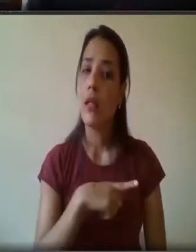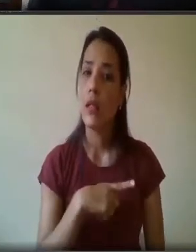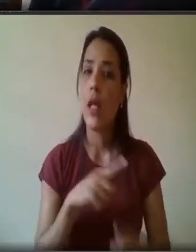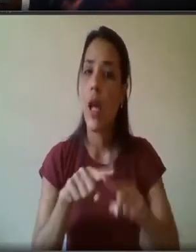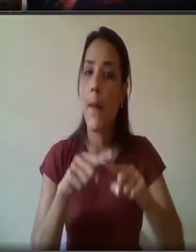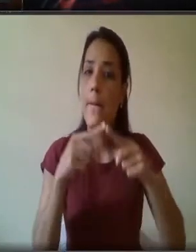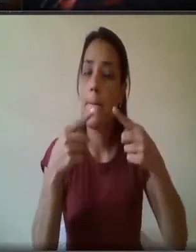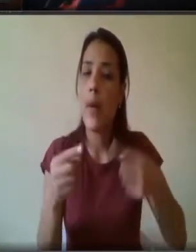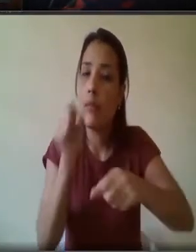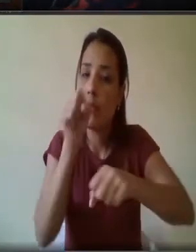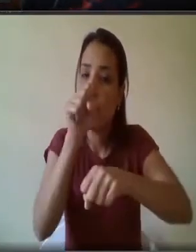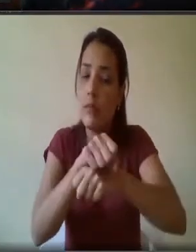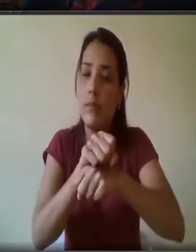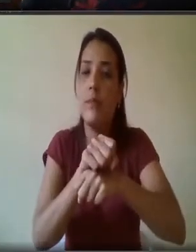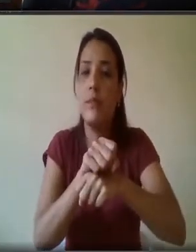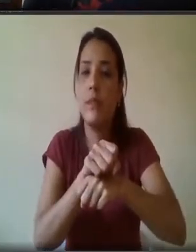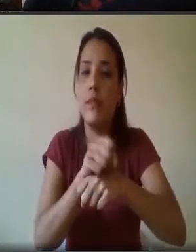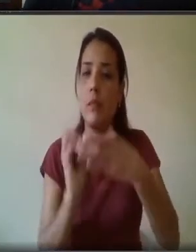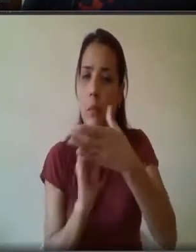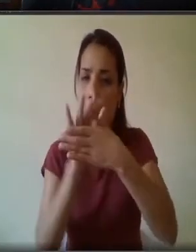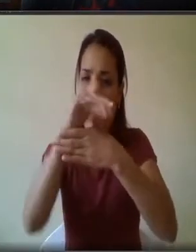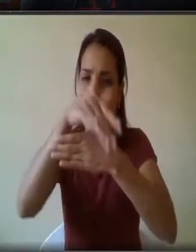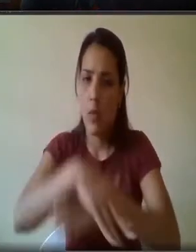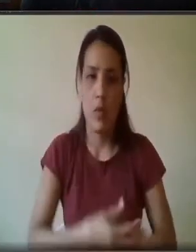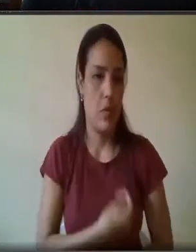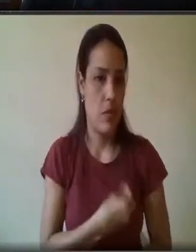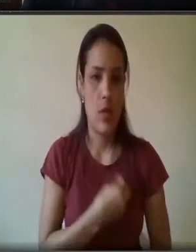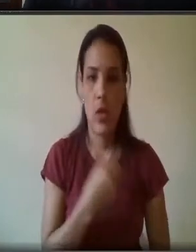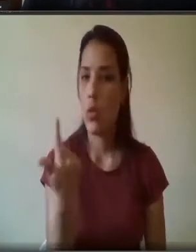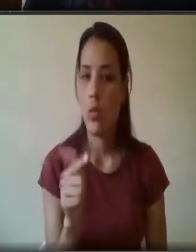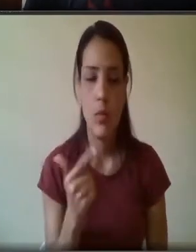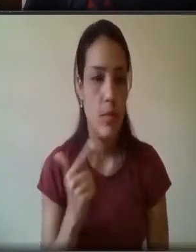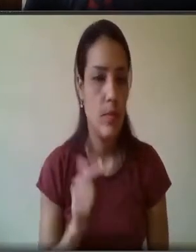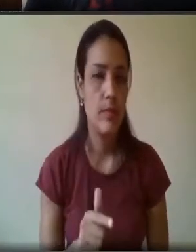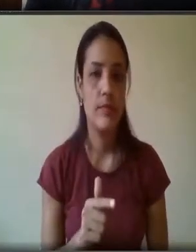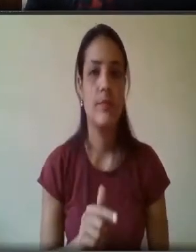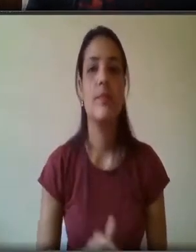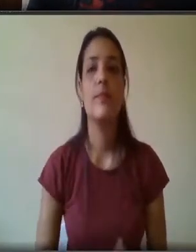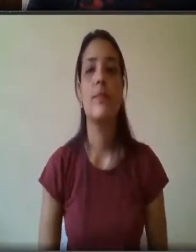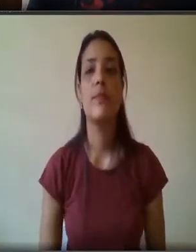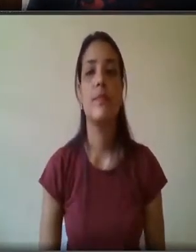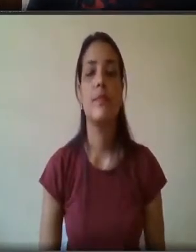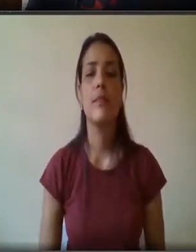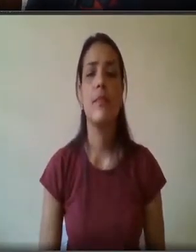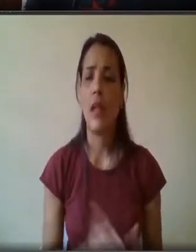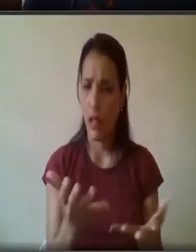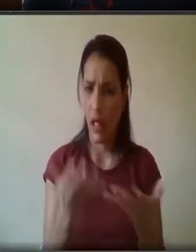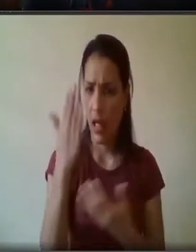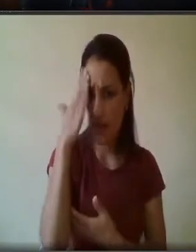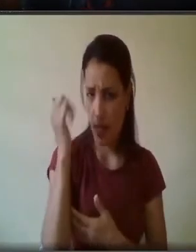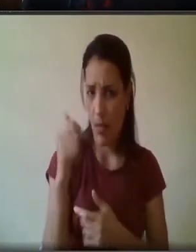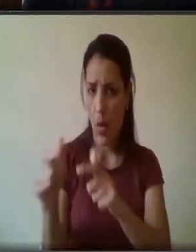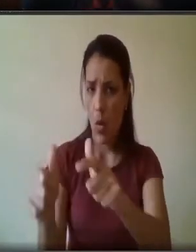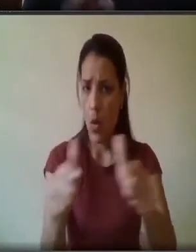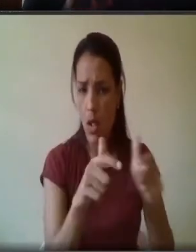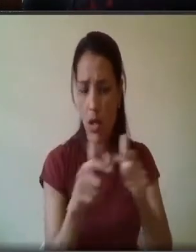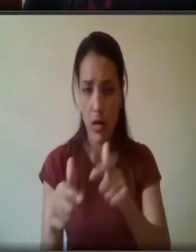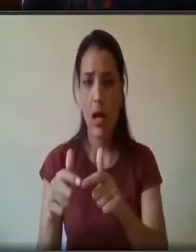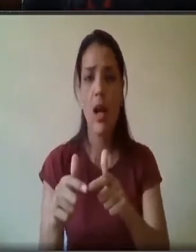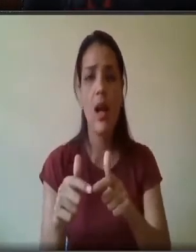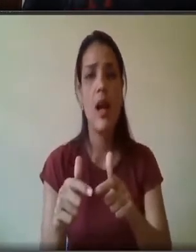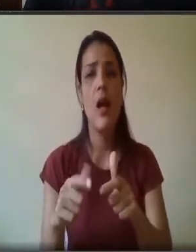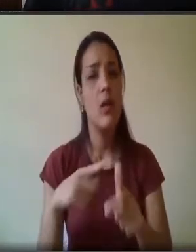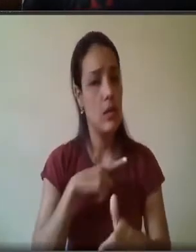mas isso não quer dizer que não houve vulcão. Aliás, você quer descobrir se é uma área vulcânica? Tem também